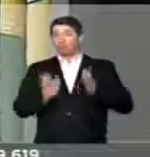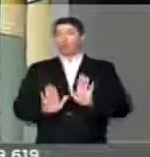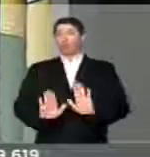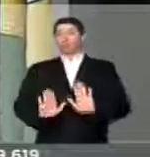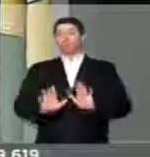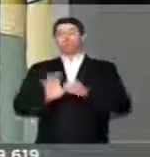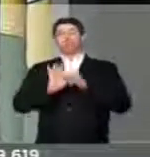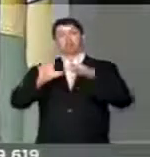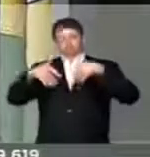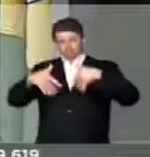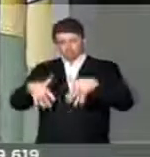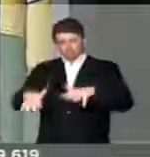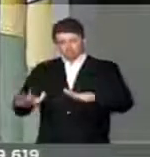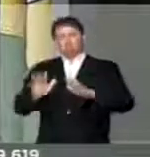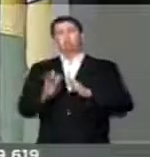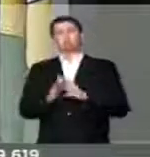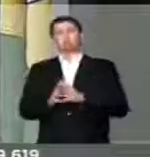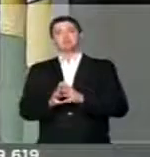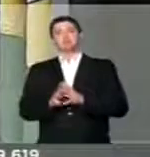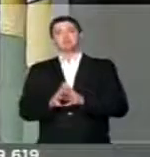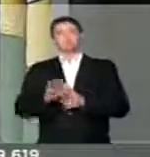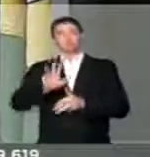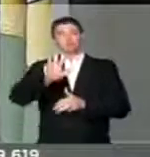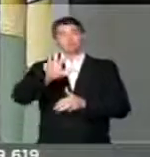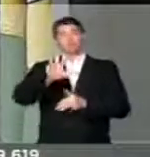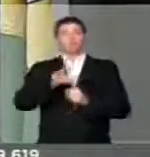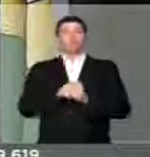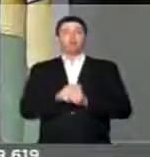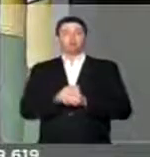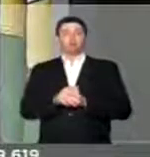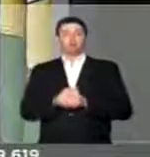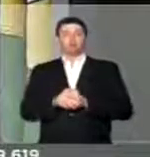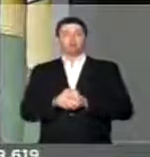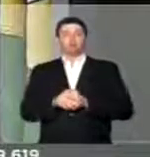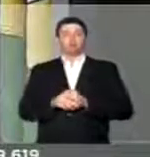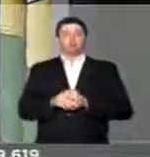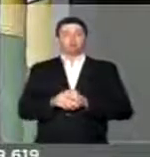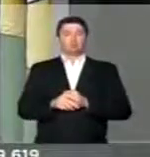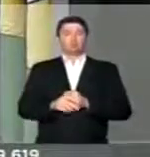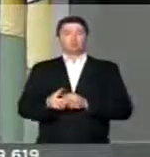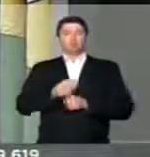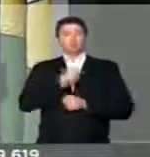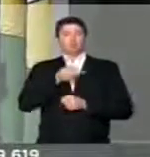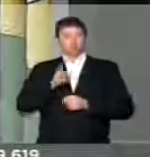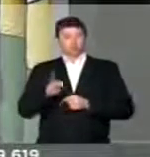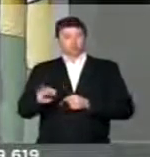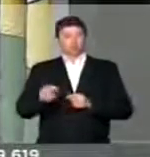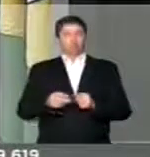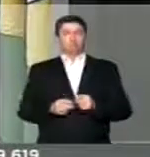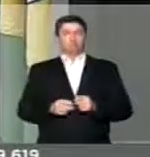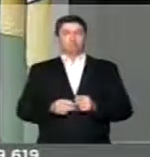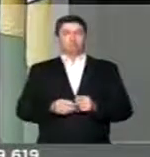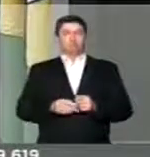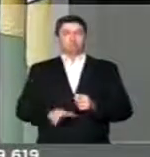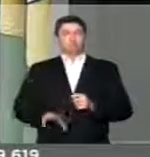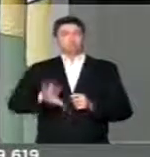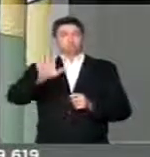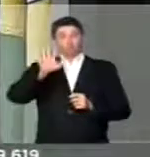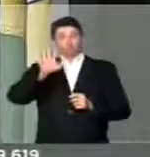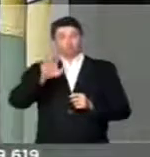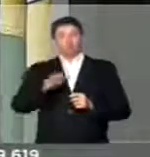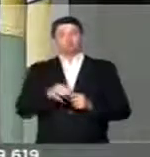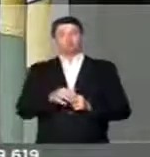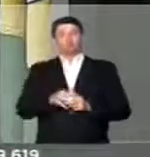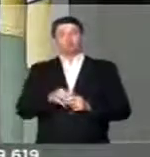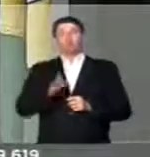e permitiu, portanto, que o Lula tivesse uma sobrevida. Lula foi